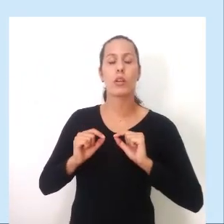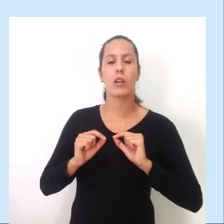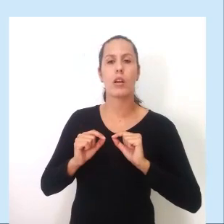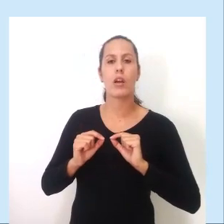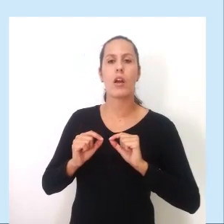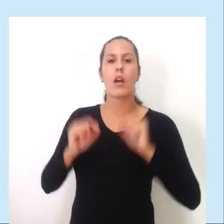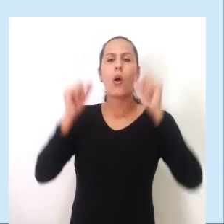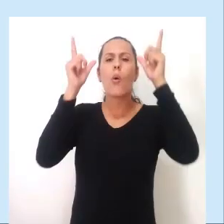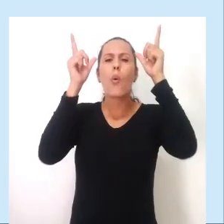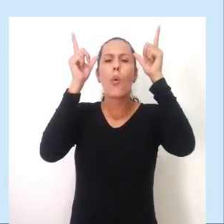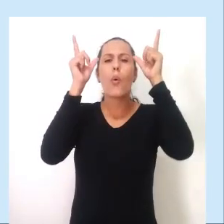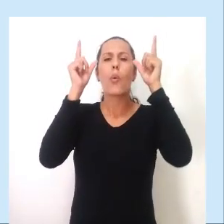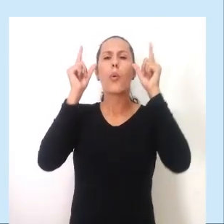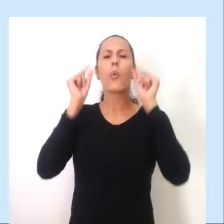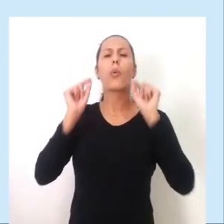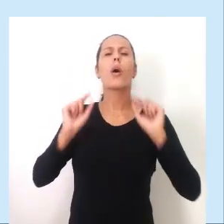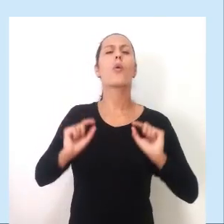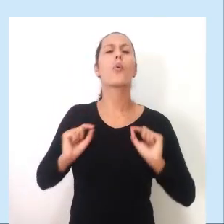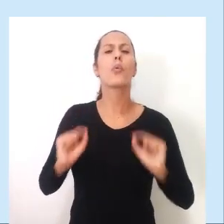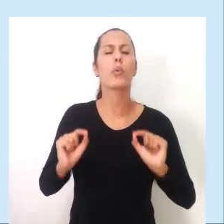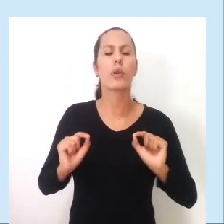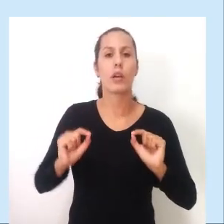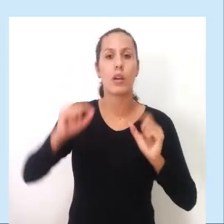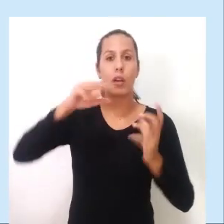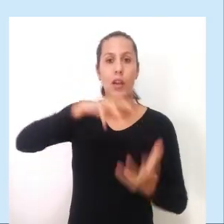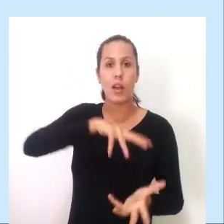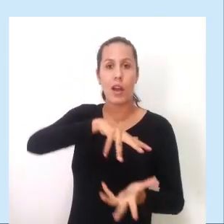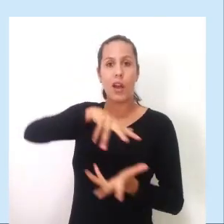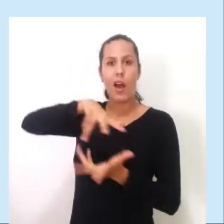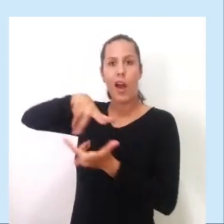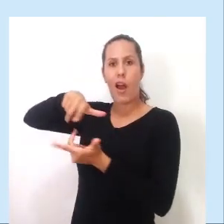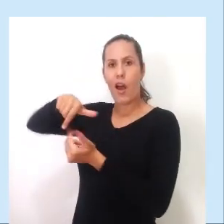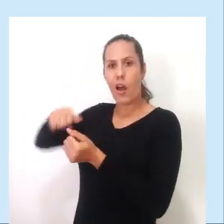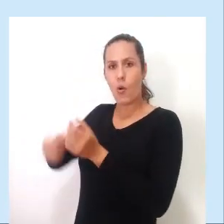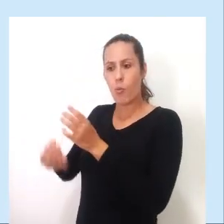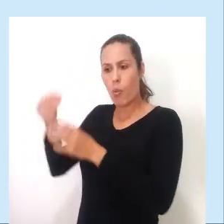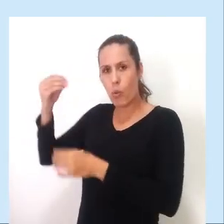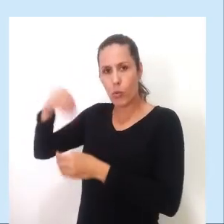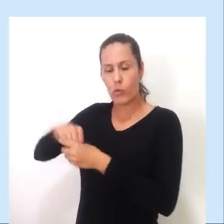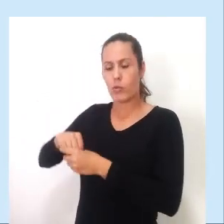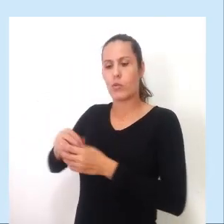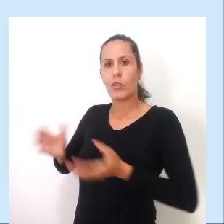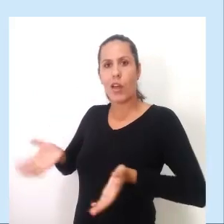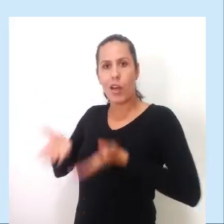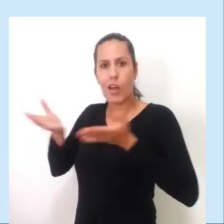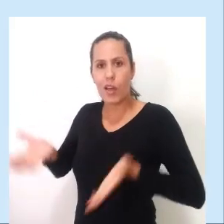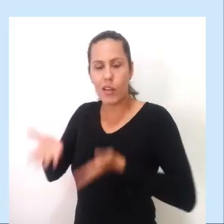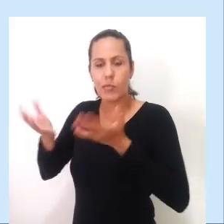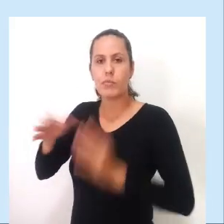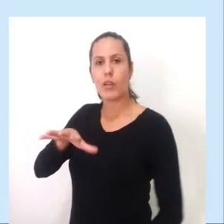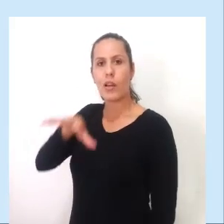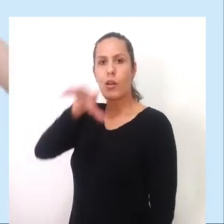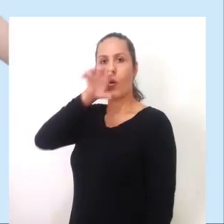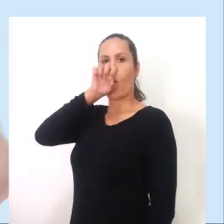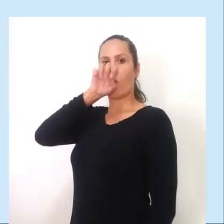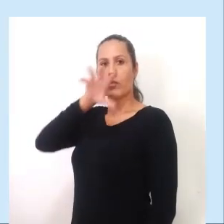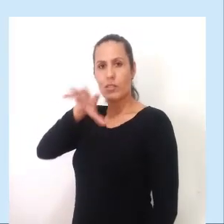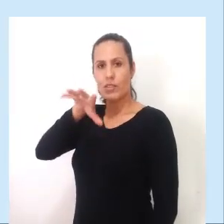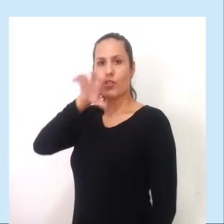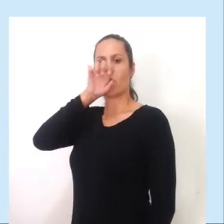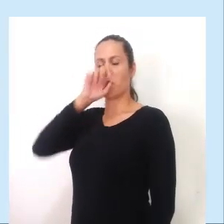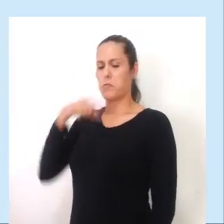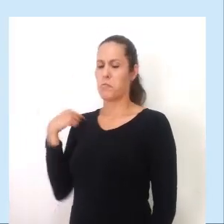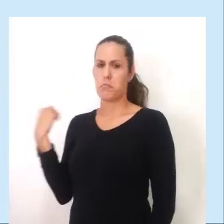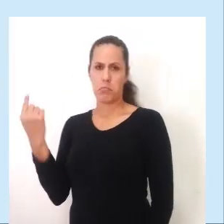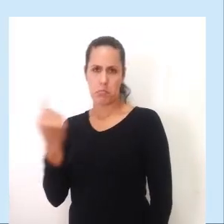de aliviar o clima na Terra, além de fazer fotossíntese, além de dar oxigênio para todos nós, além de